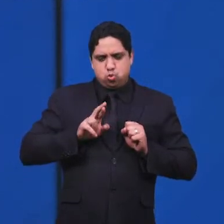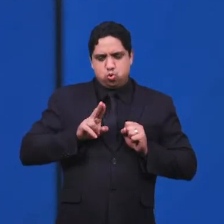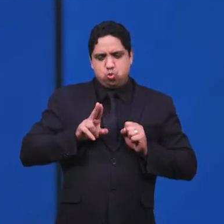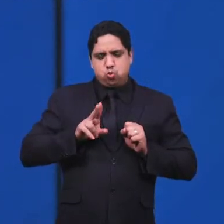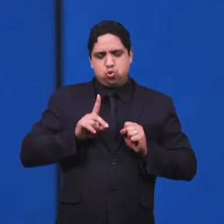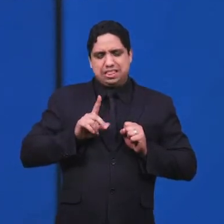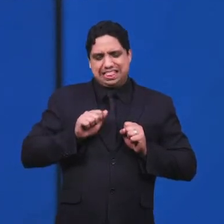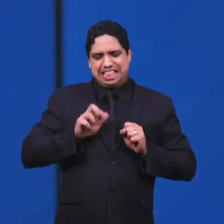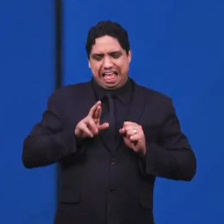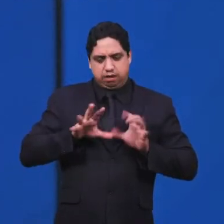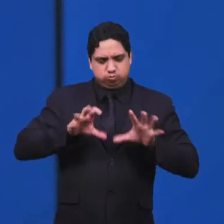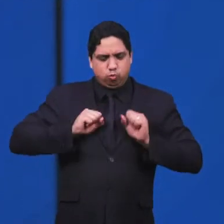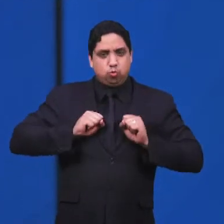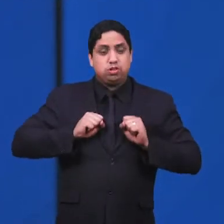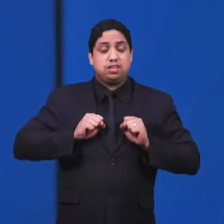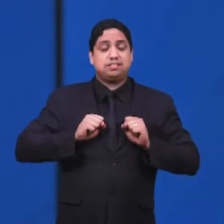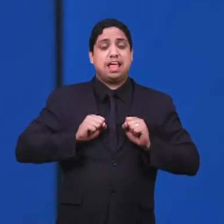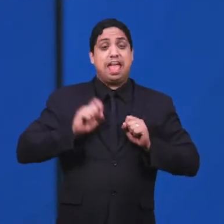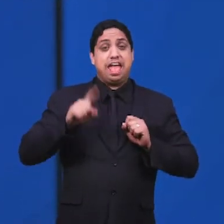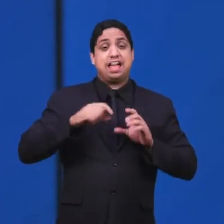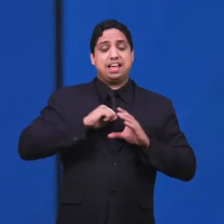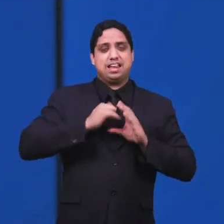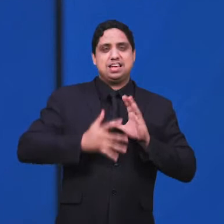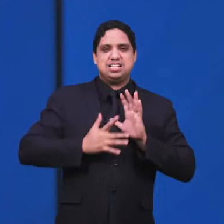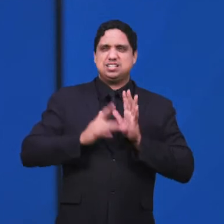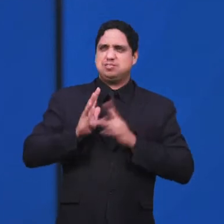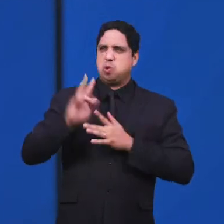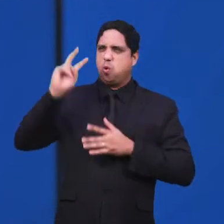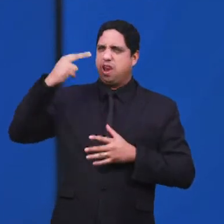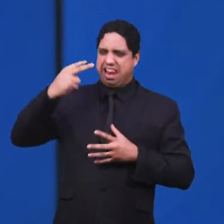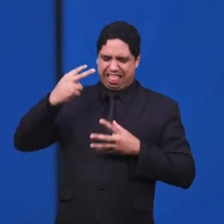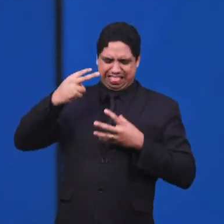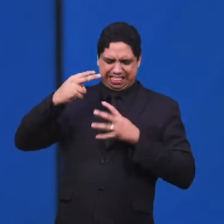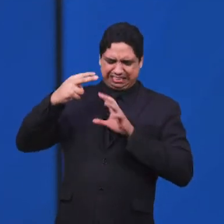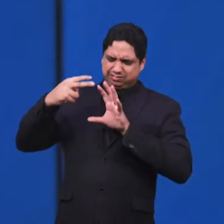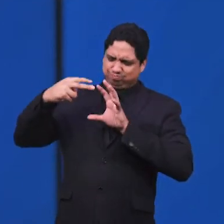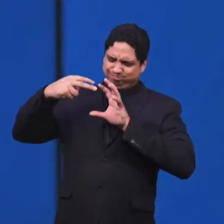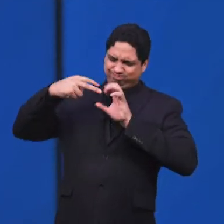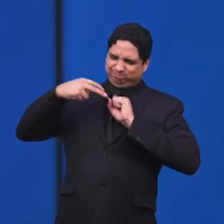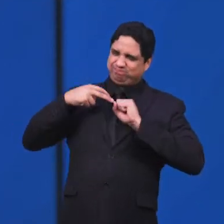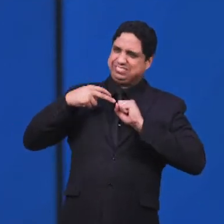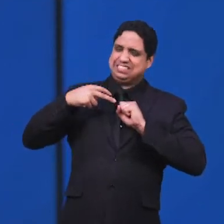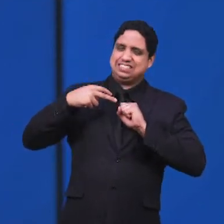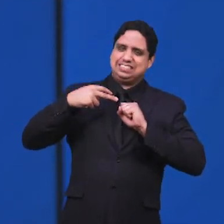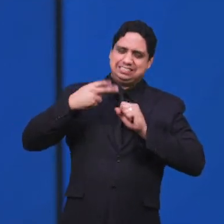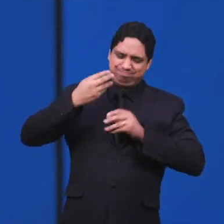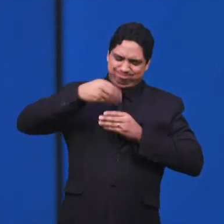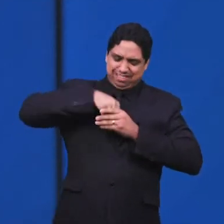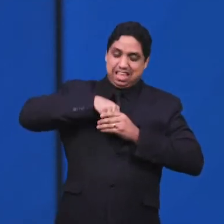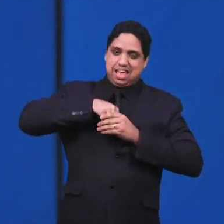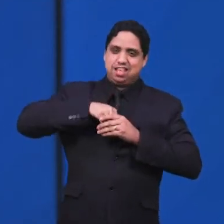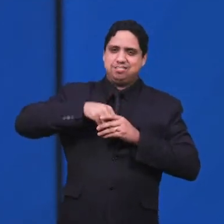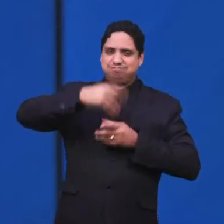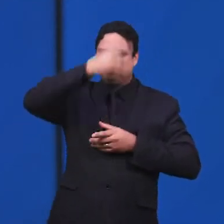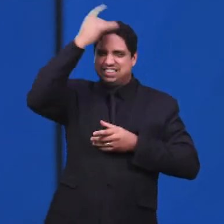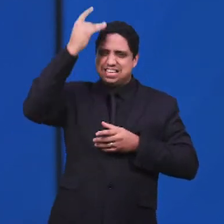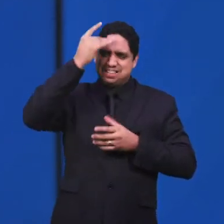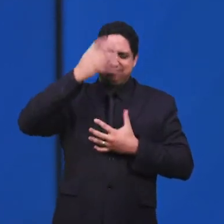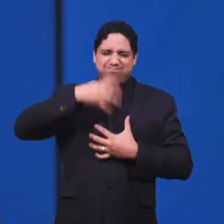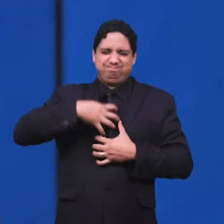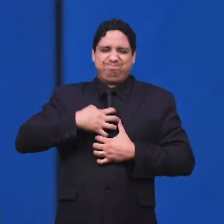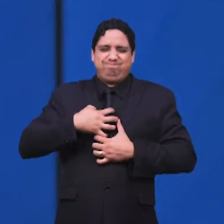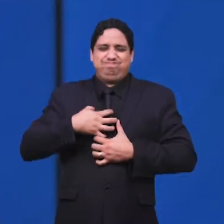essa característica do Senhor, de Ele olhar para nós com mansidão, com o olhar do Espírito Santo, isso é algo que